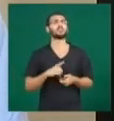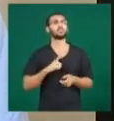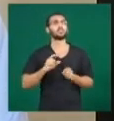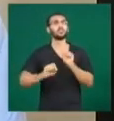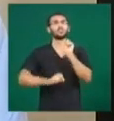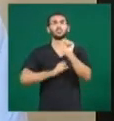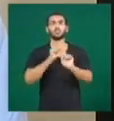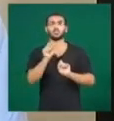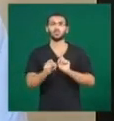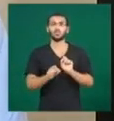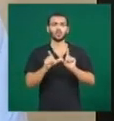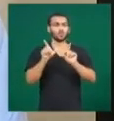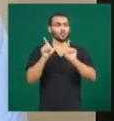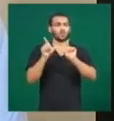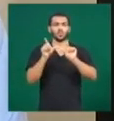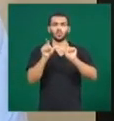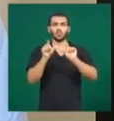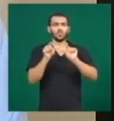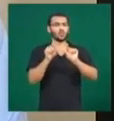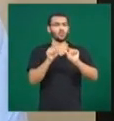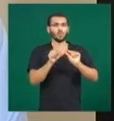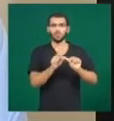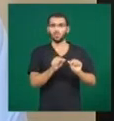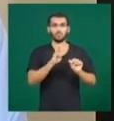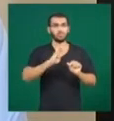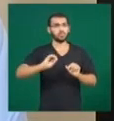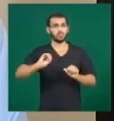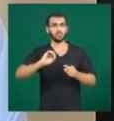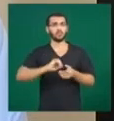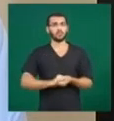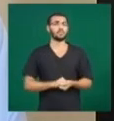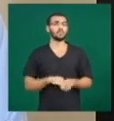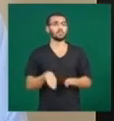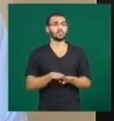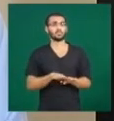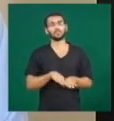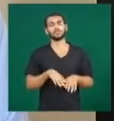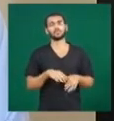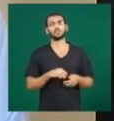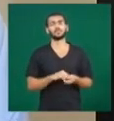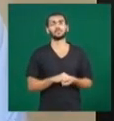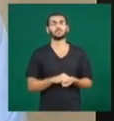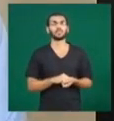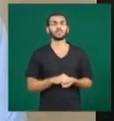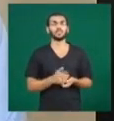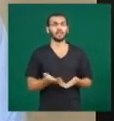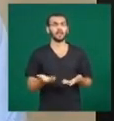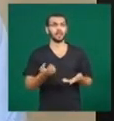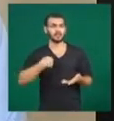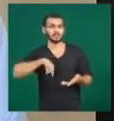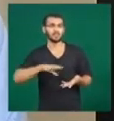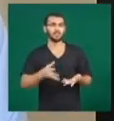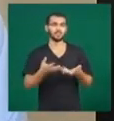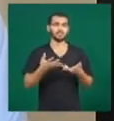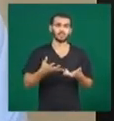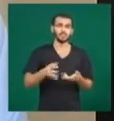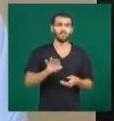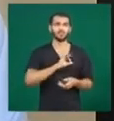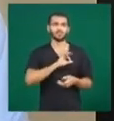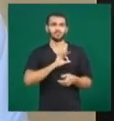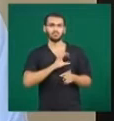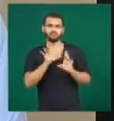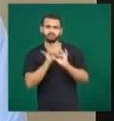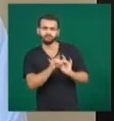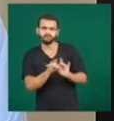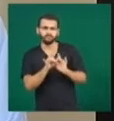realmente uma diminuição de ocorrências e nós contamos com a polícia, realmente,